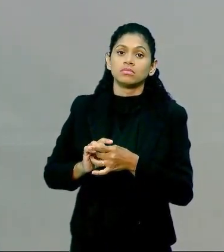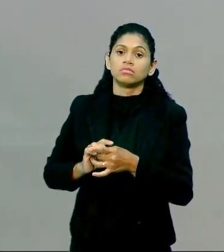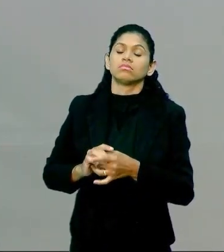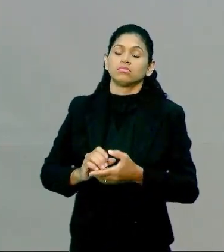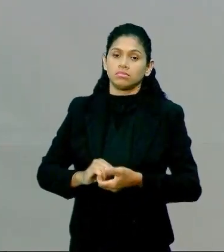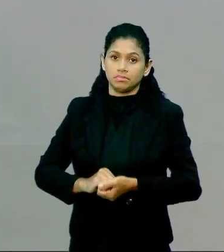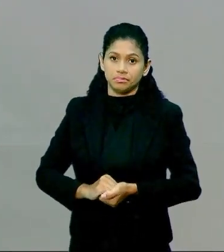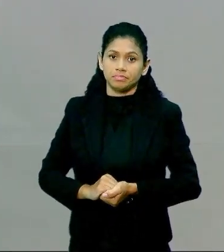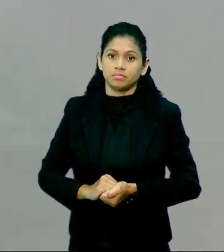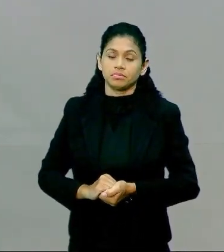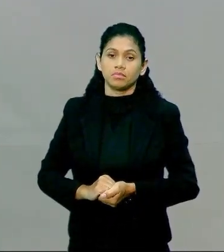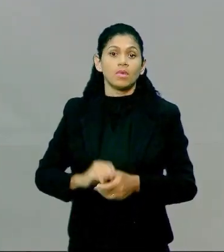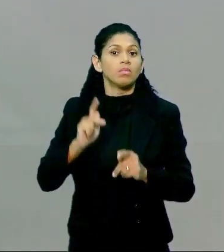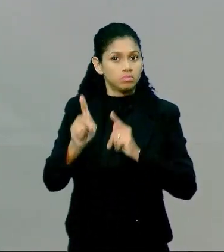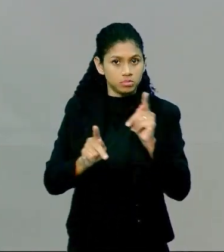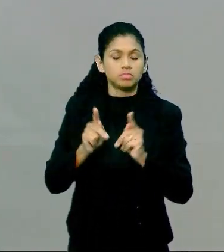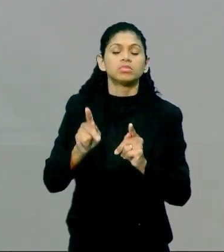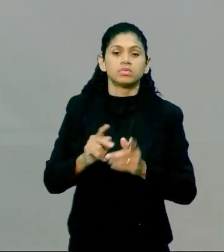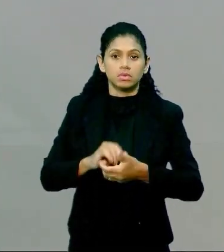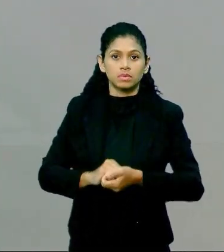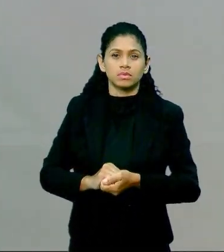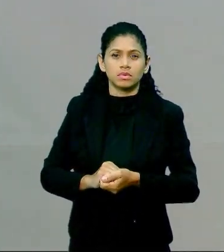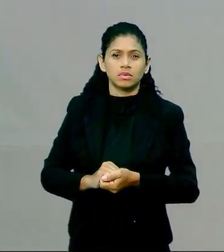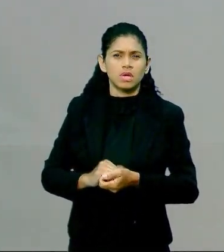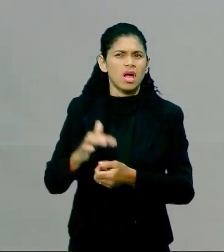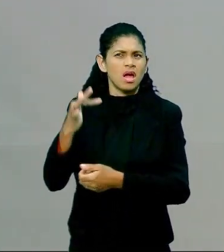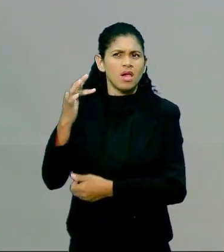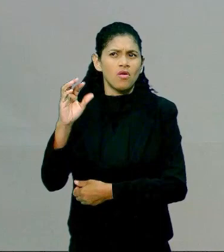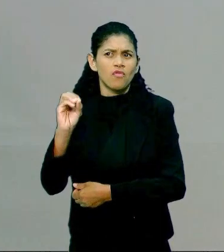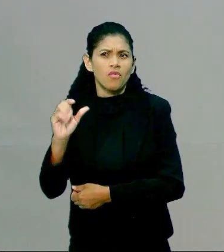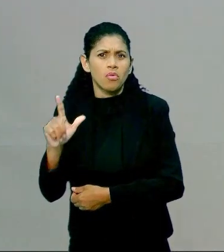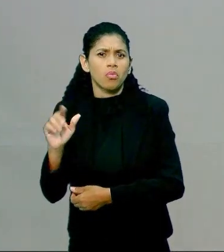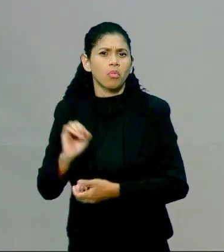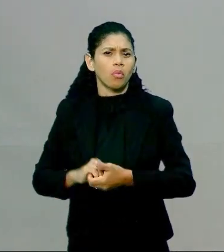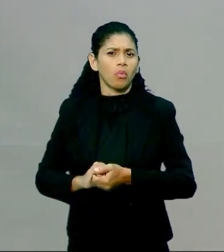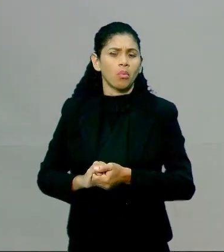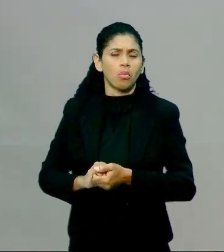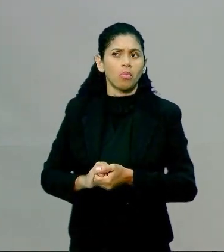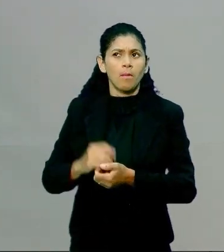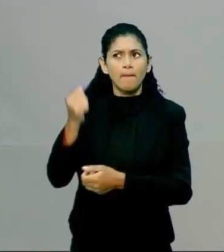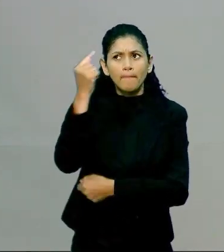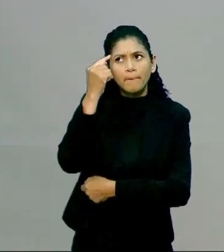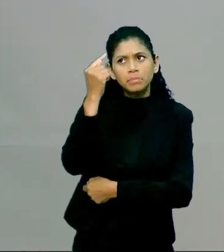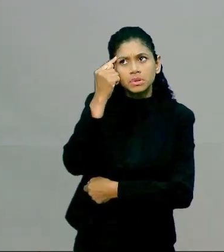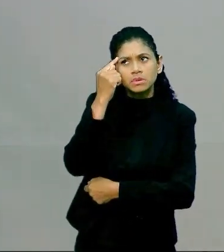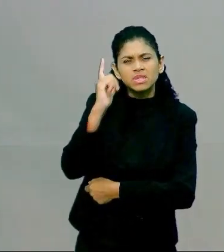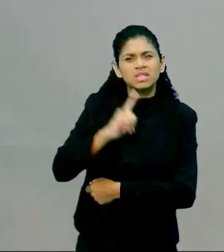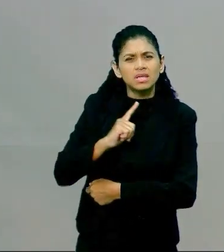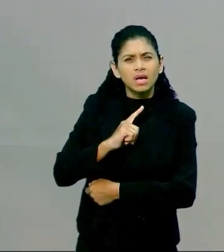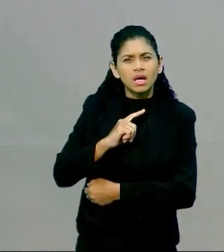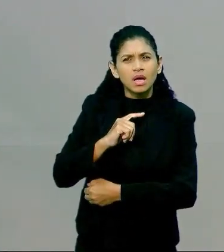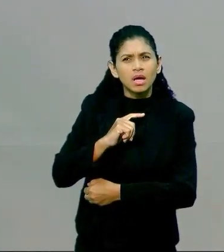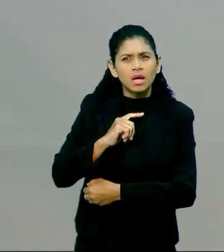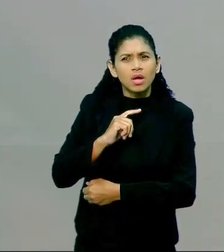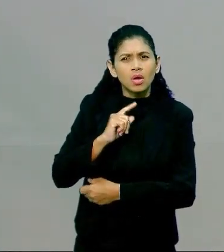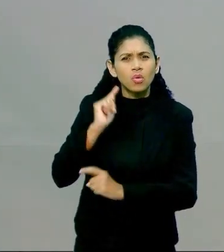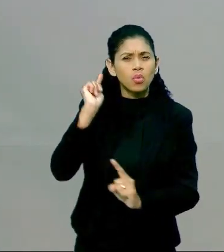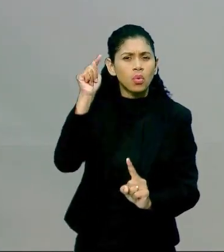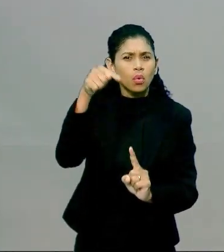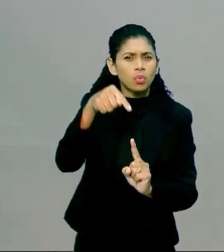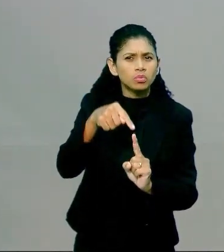folclórico? É popular? É popular? É popular. É folclórico? Vamos pensar. Tem uma função de